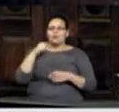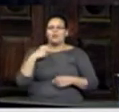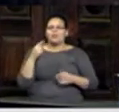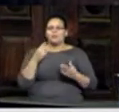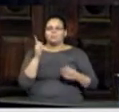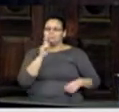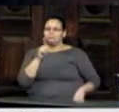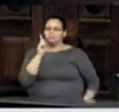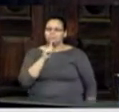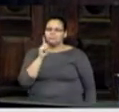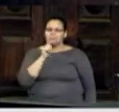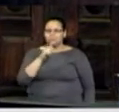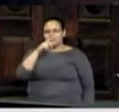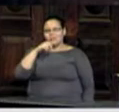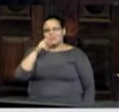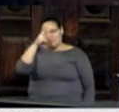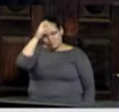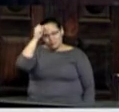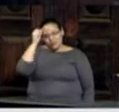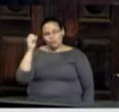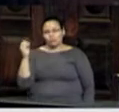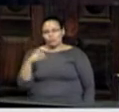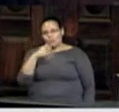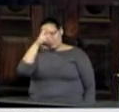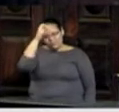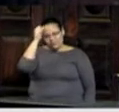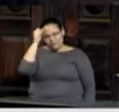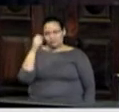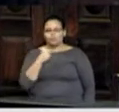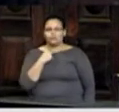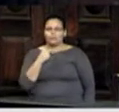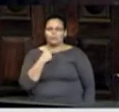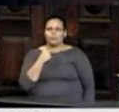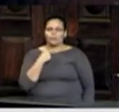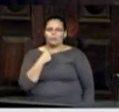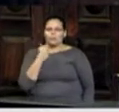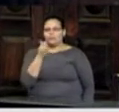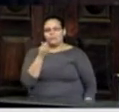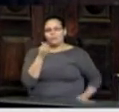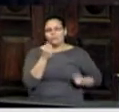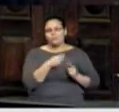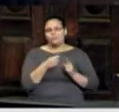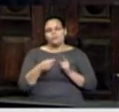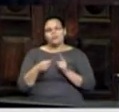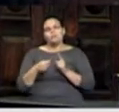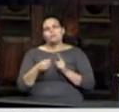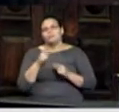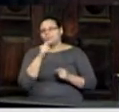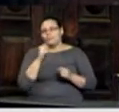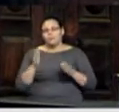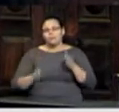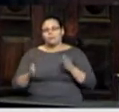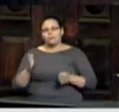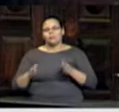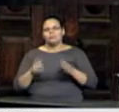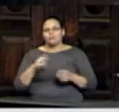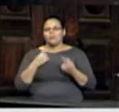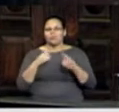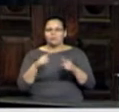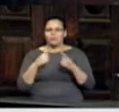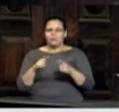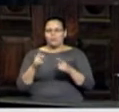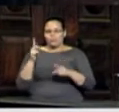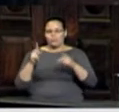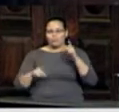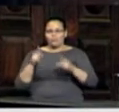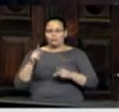relógio administrativa para que o novo prefeito não possa chegar aos 6 meses de mandato sem que sofra ataques da